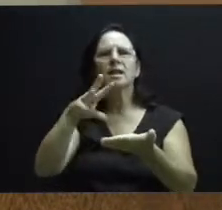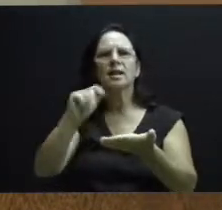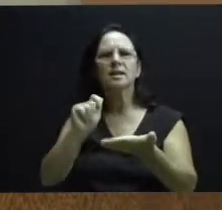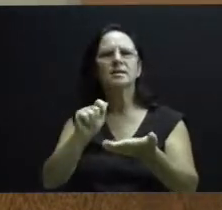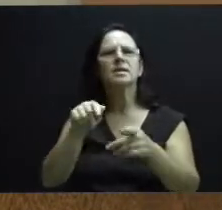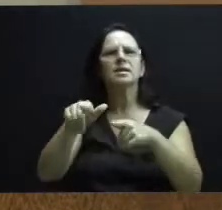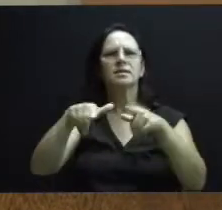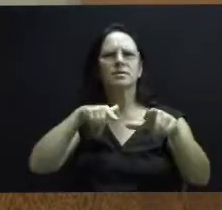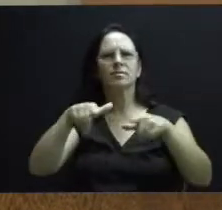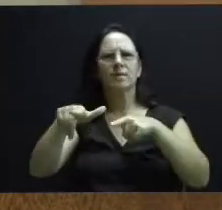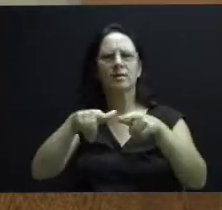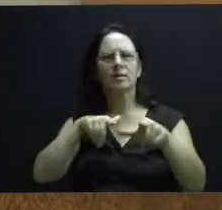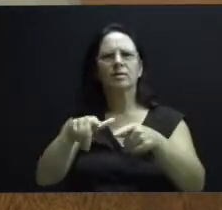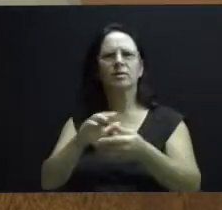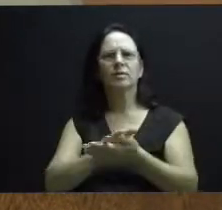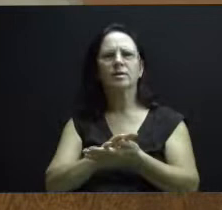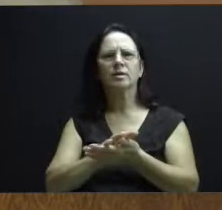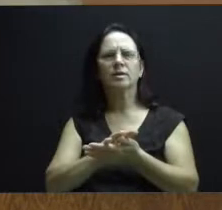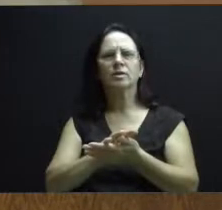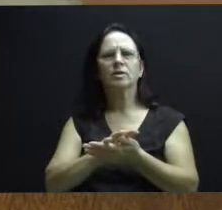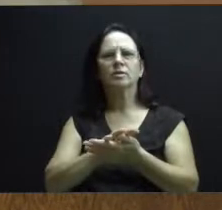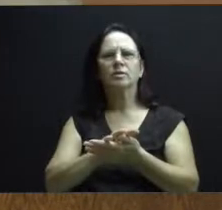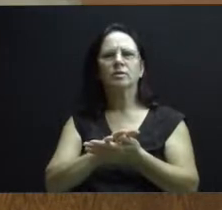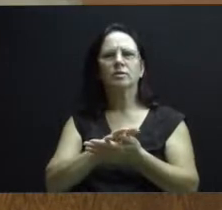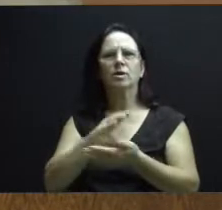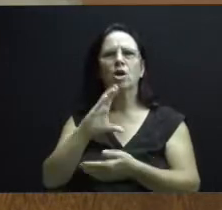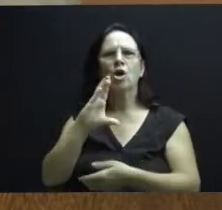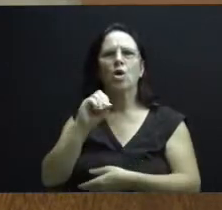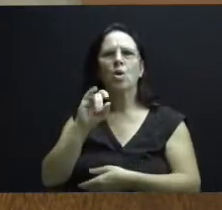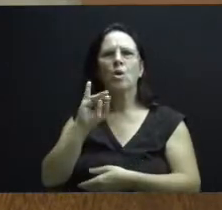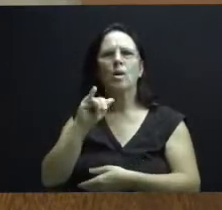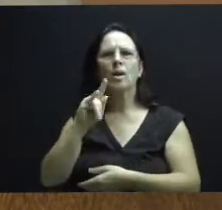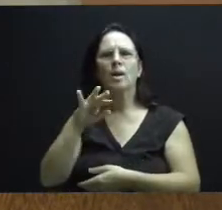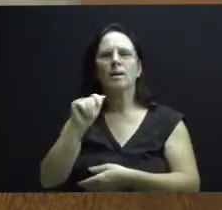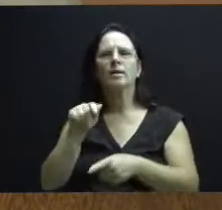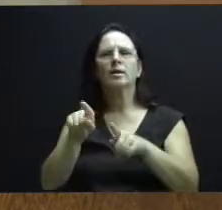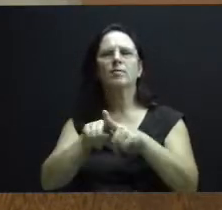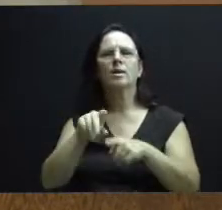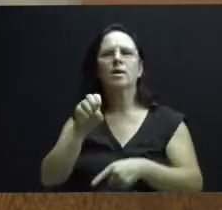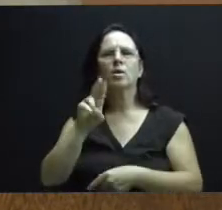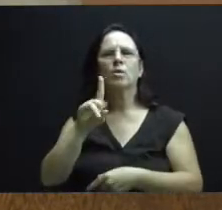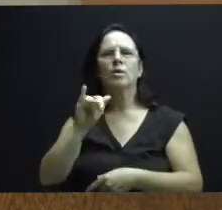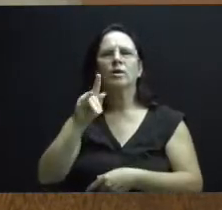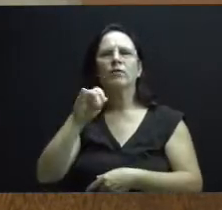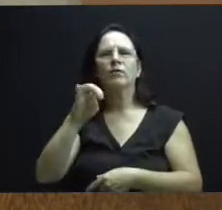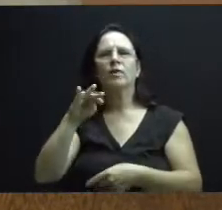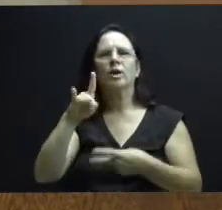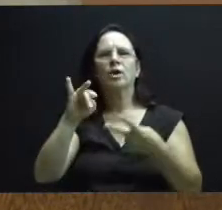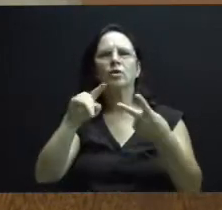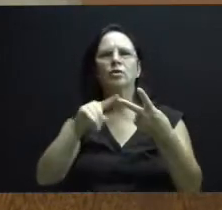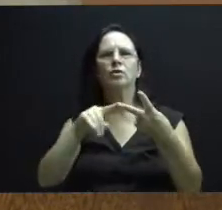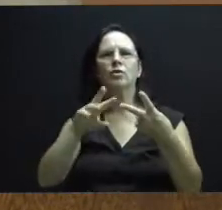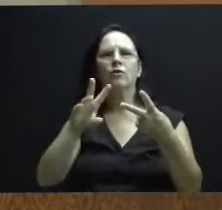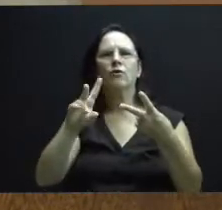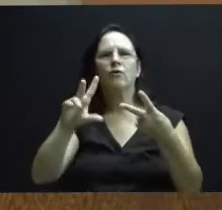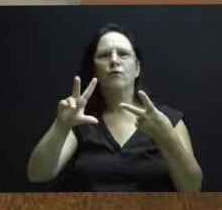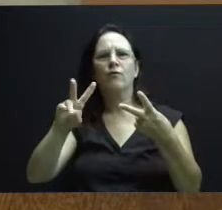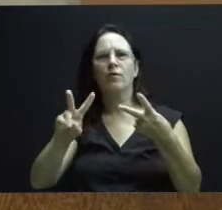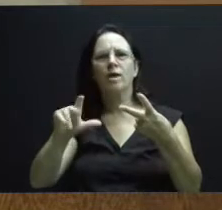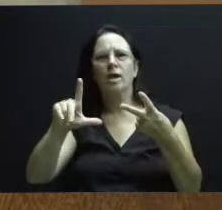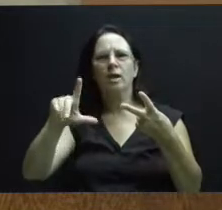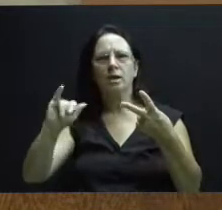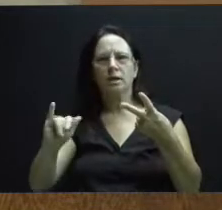estão operando o sistema sendo essas ultrafértil vl equiplan